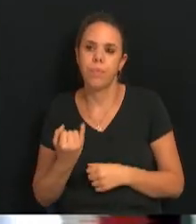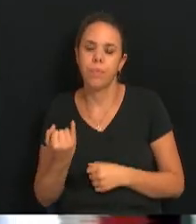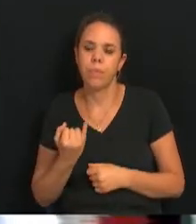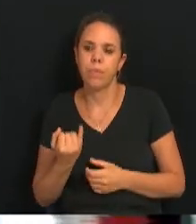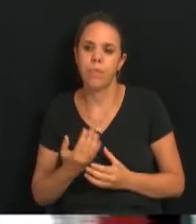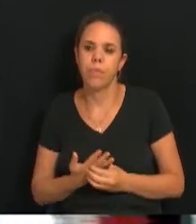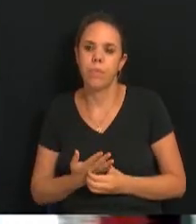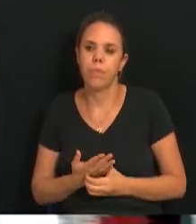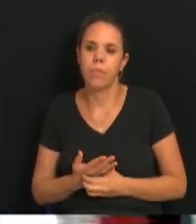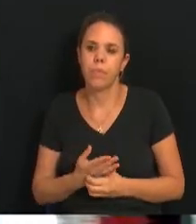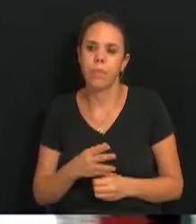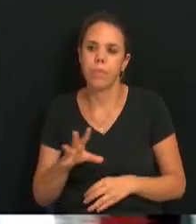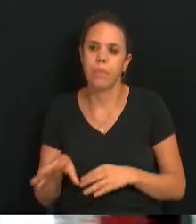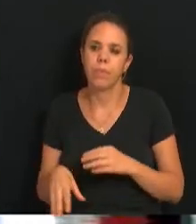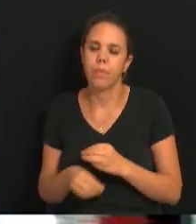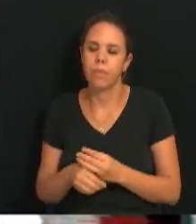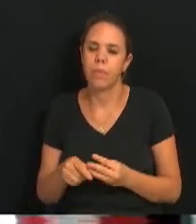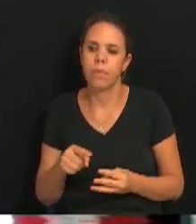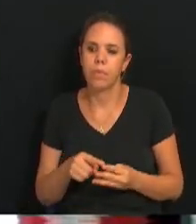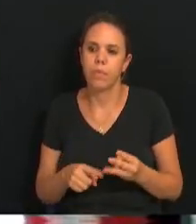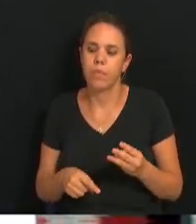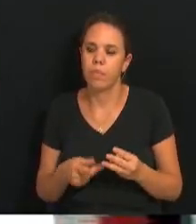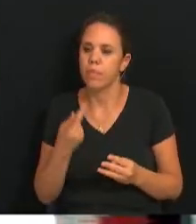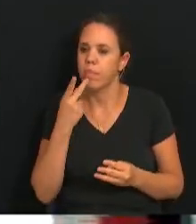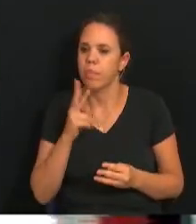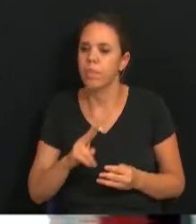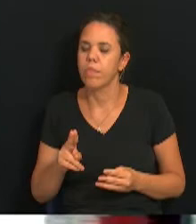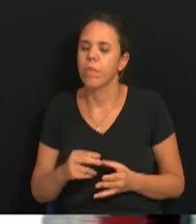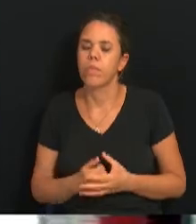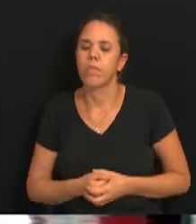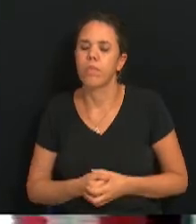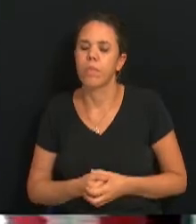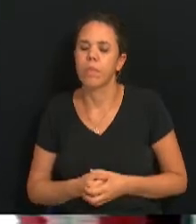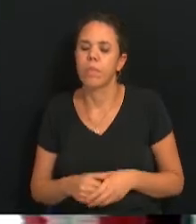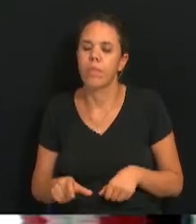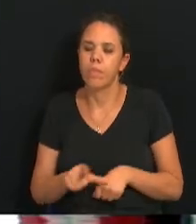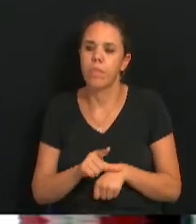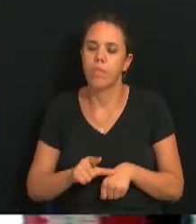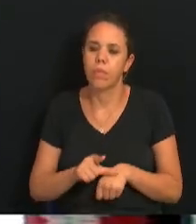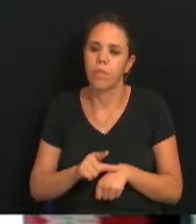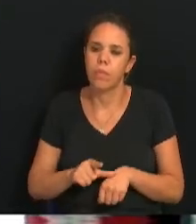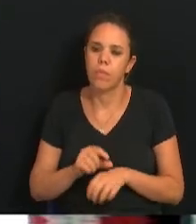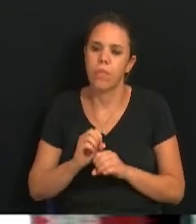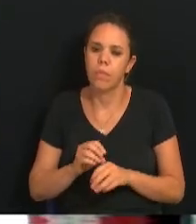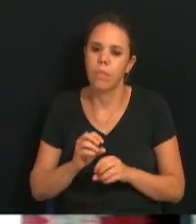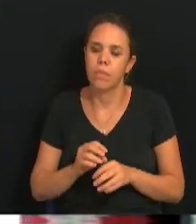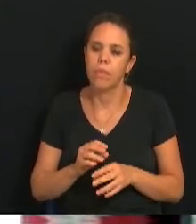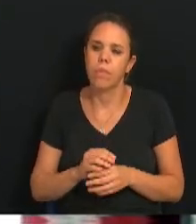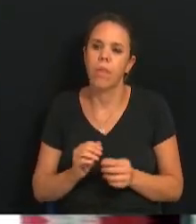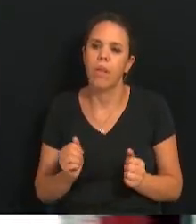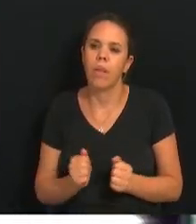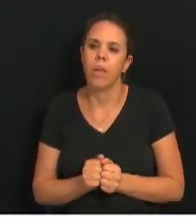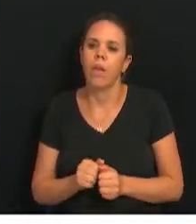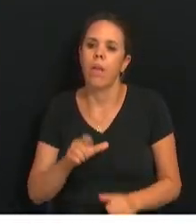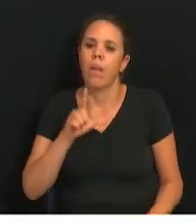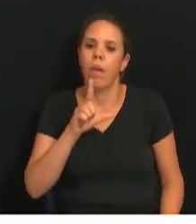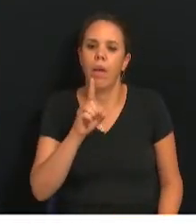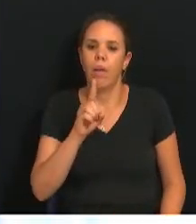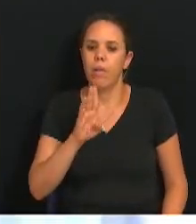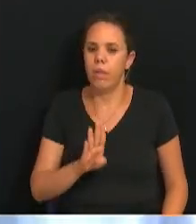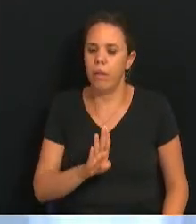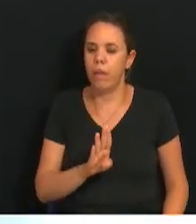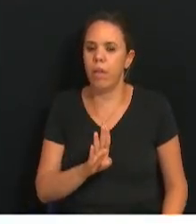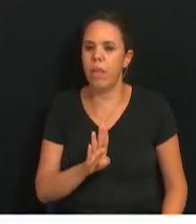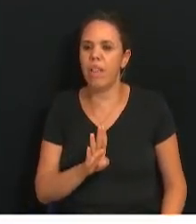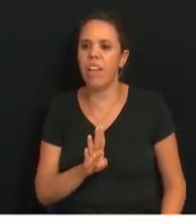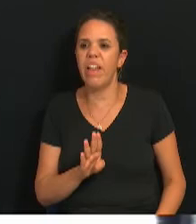para completar o tripé que a gente se utiliza da legislação educacional, que é, junto com a LDB, a